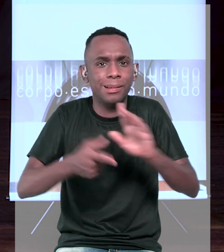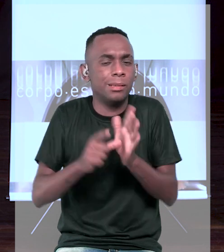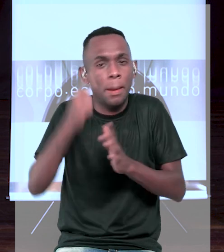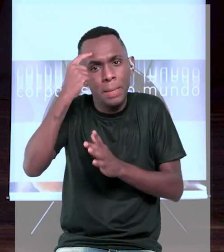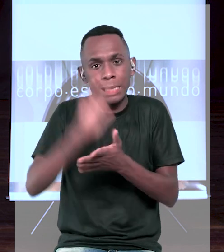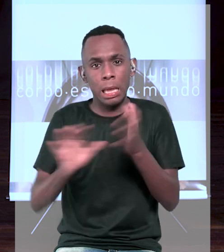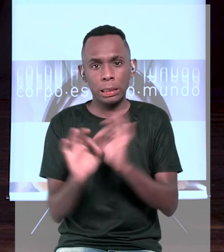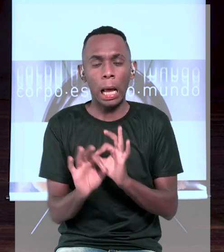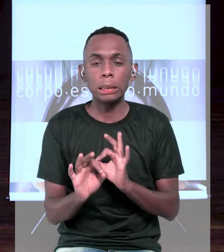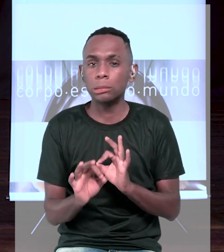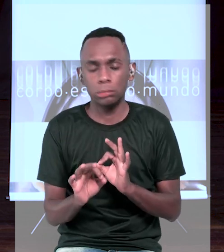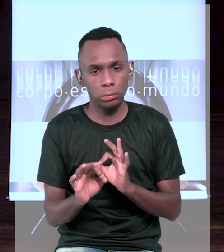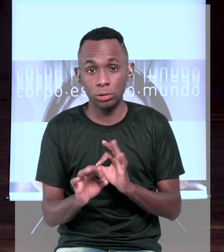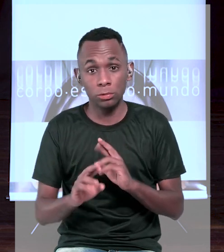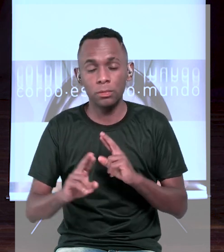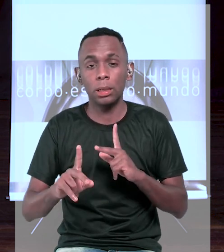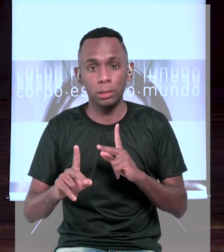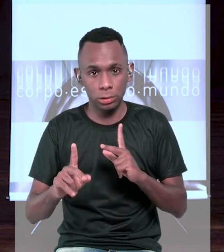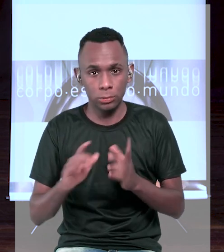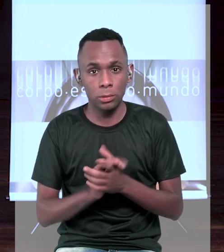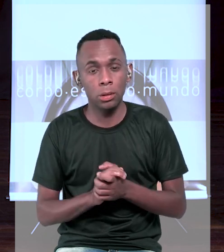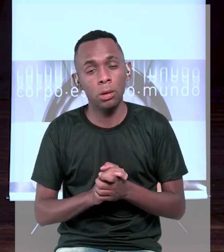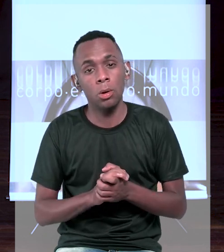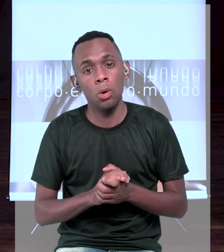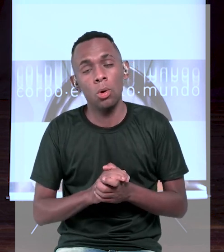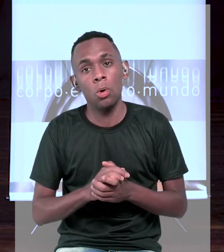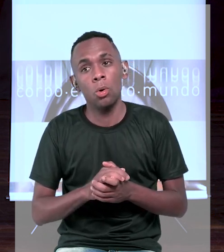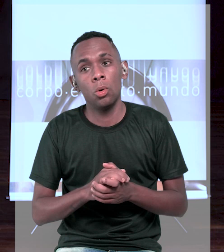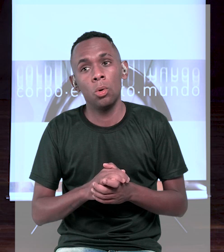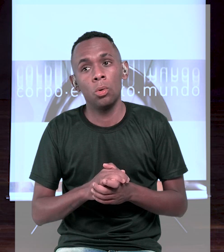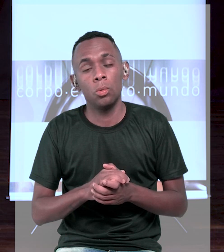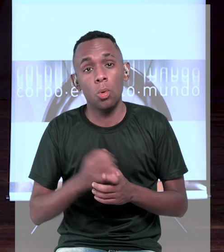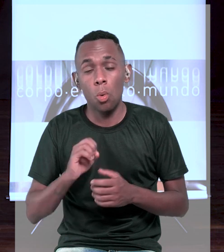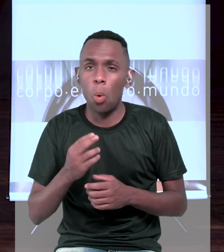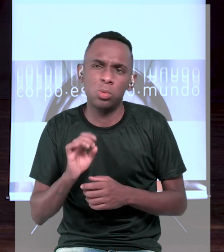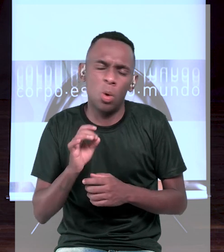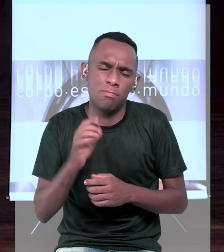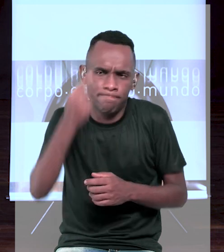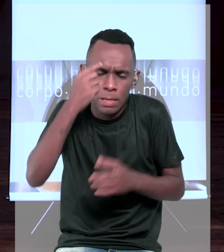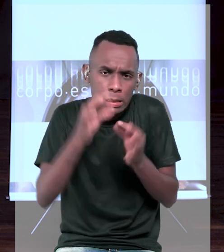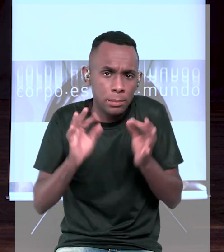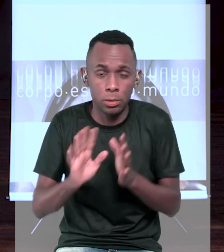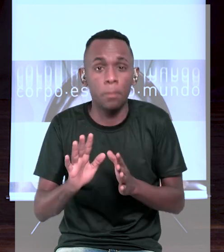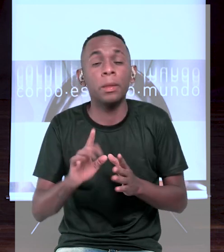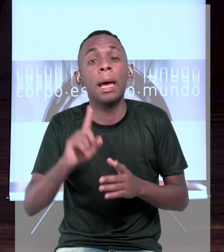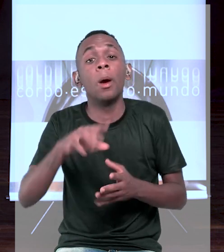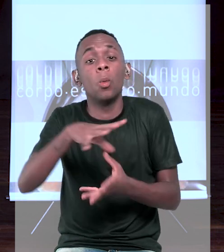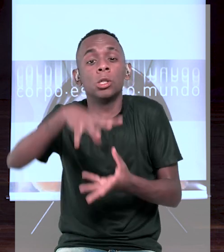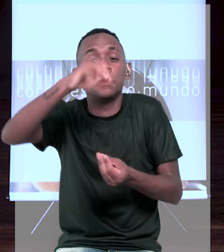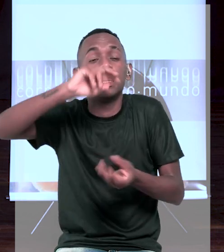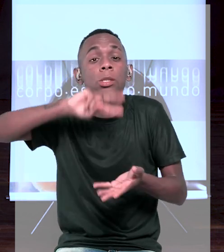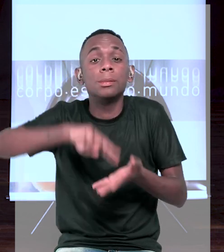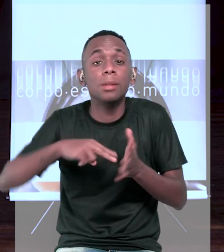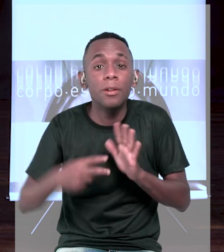do Keynes. Ou pelo menos sem pensar em demasia. O espírito é aquilo que nos